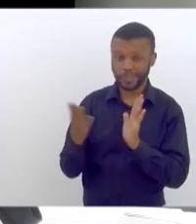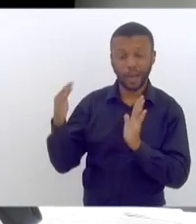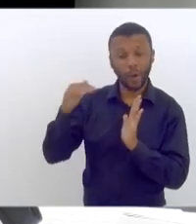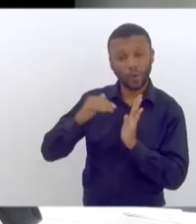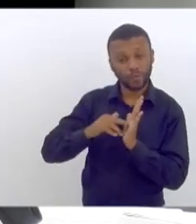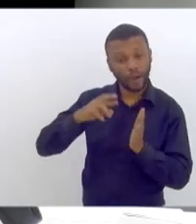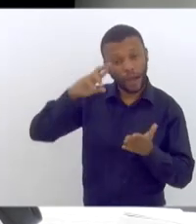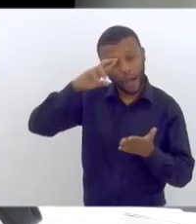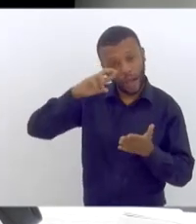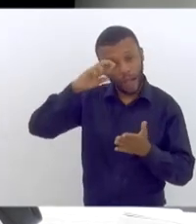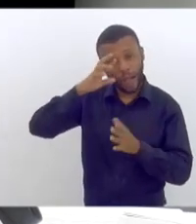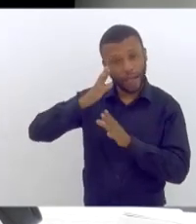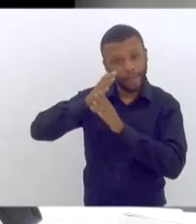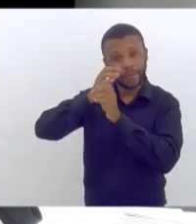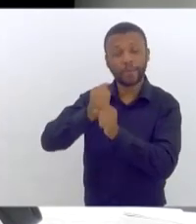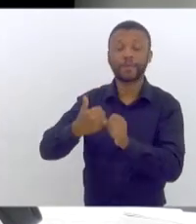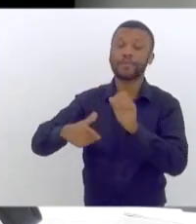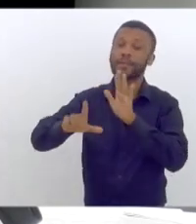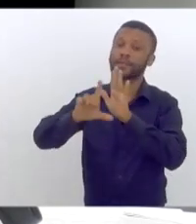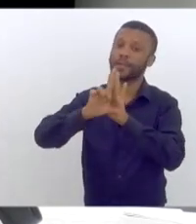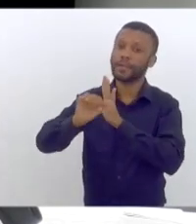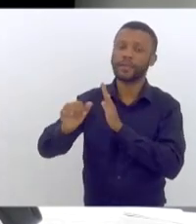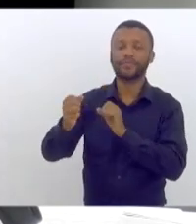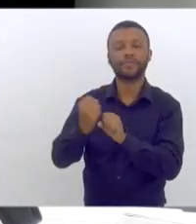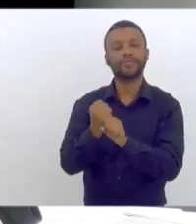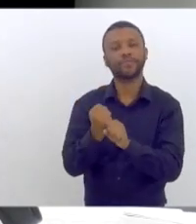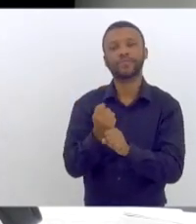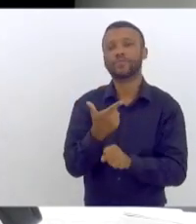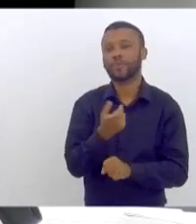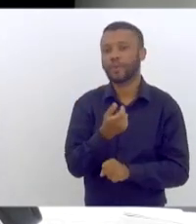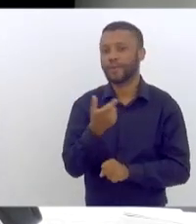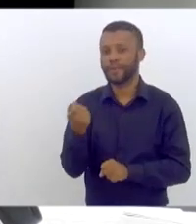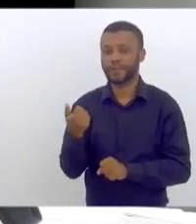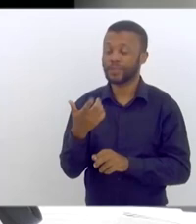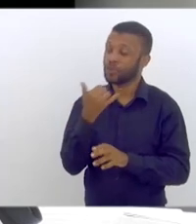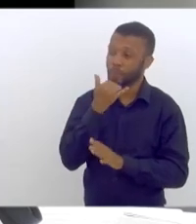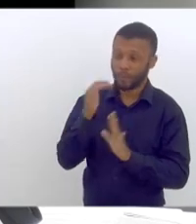em 2020 ele foi repetido